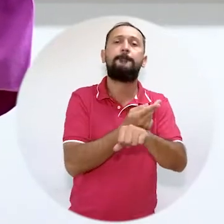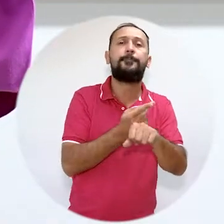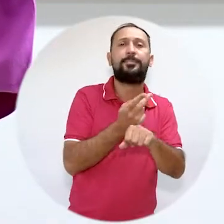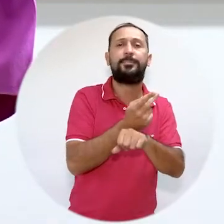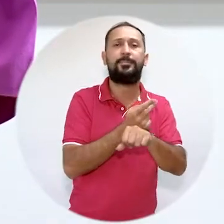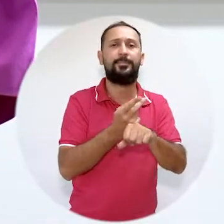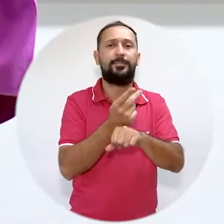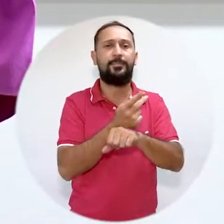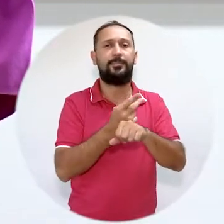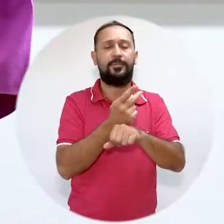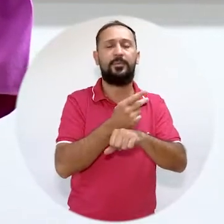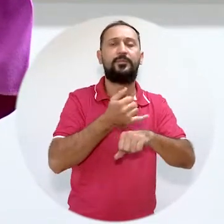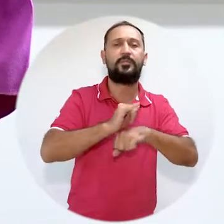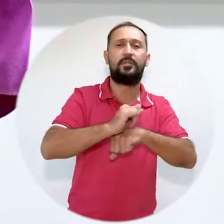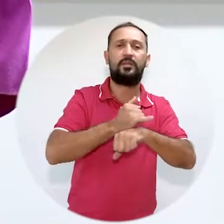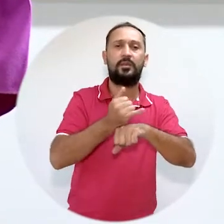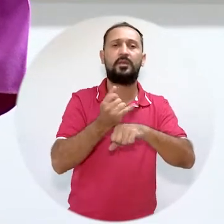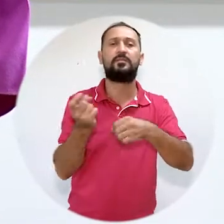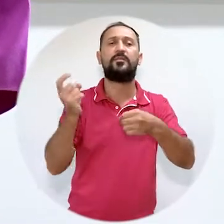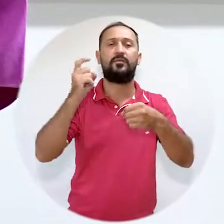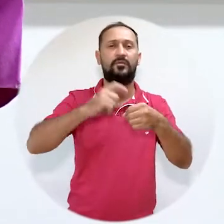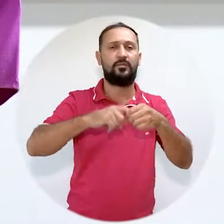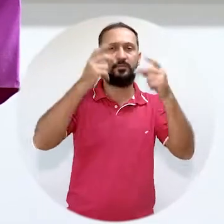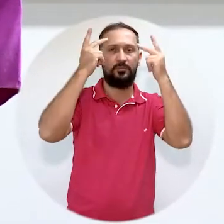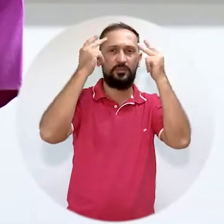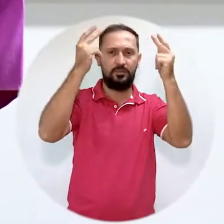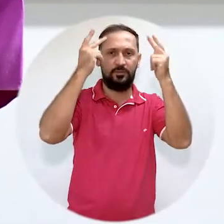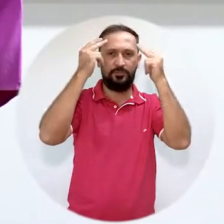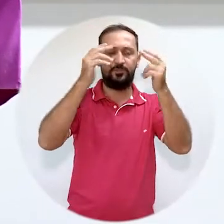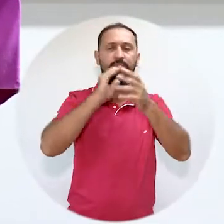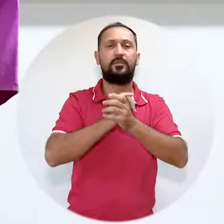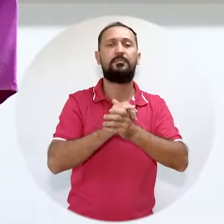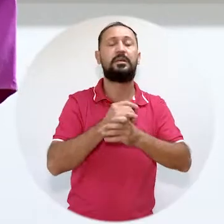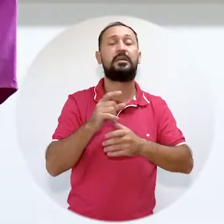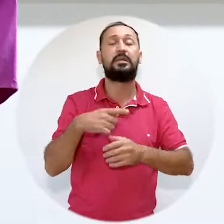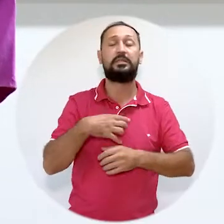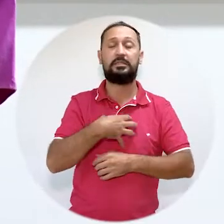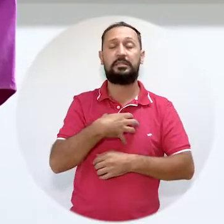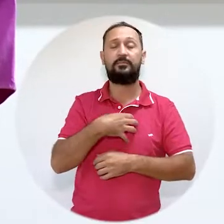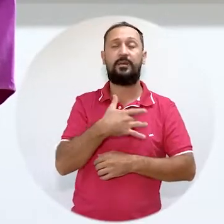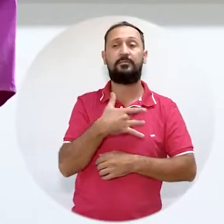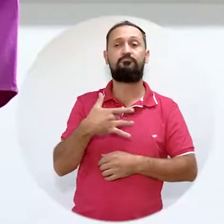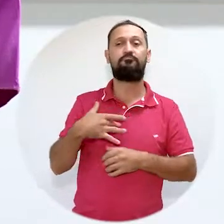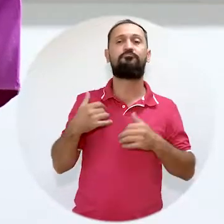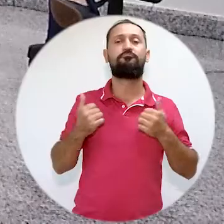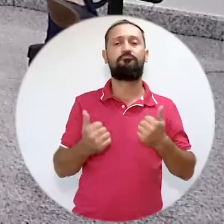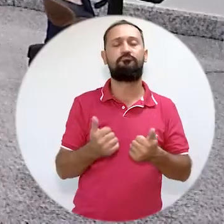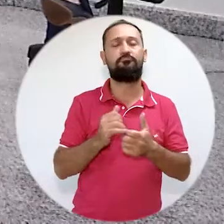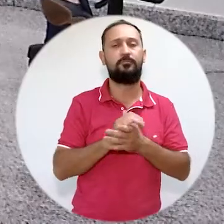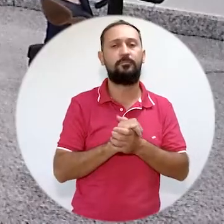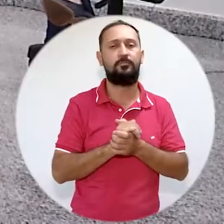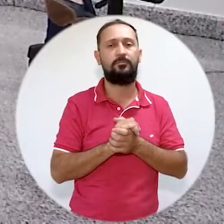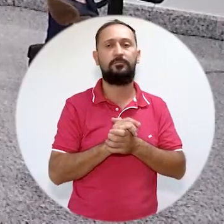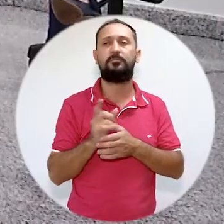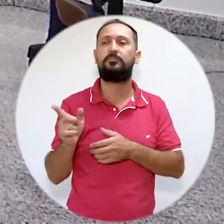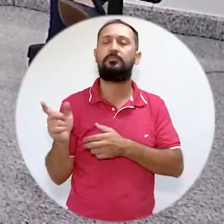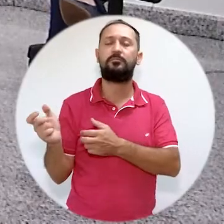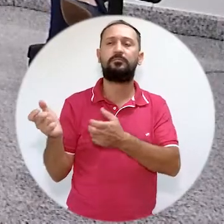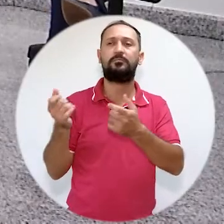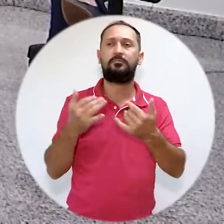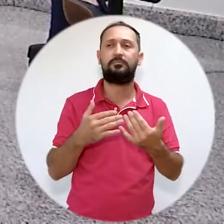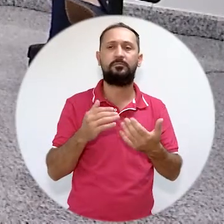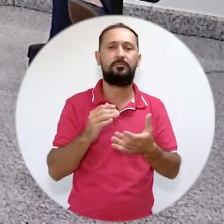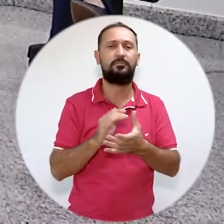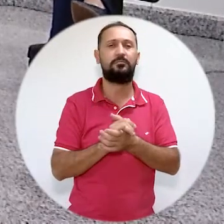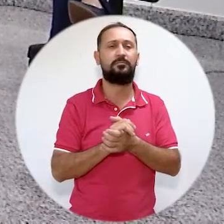com que esse retorno seja mais tranquilo, né? Mais saudável para eles. Juliana, isso que a Karine